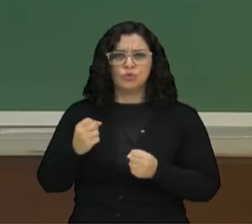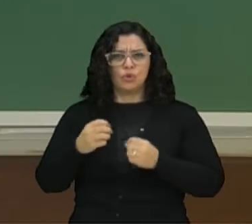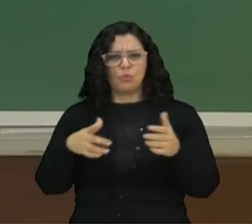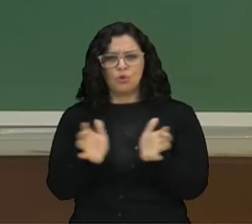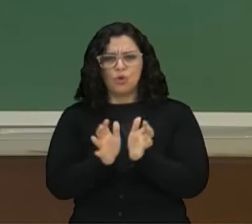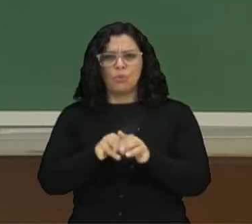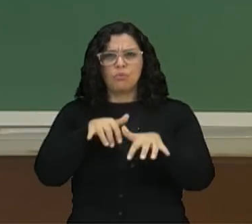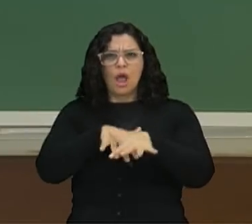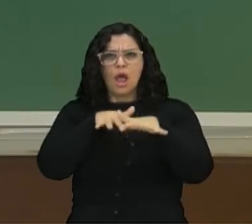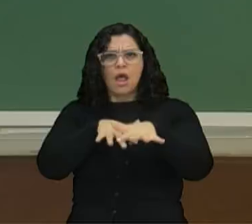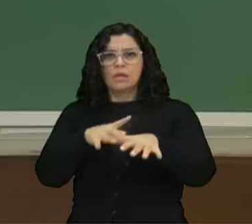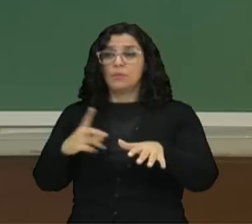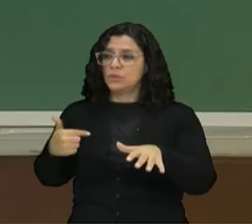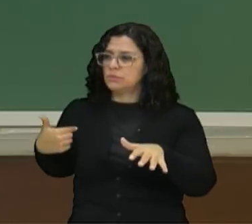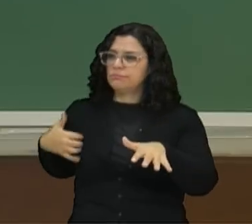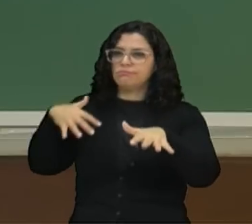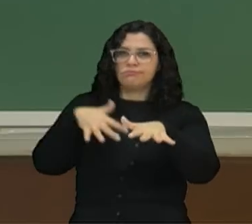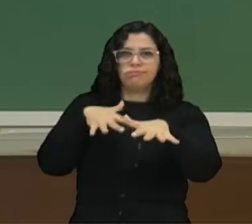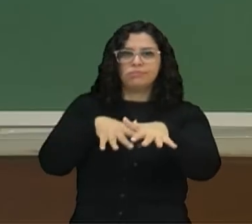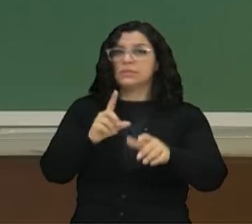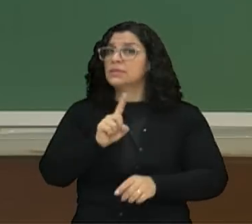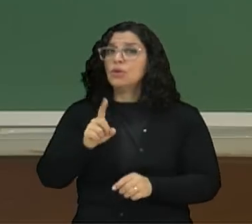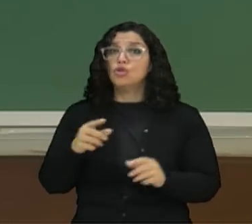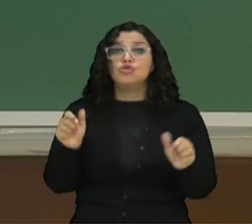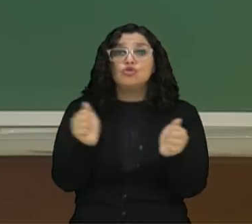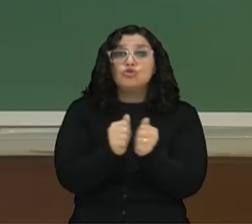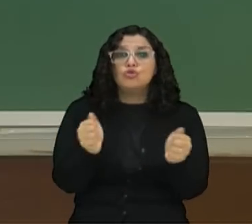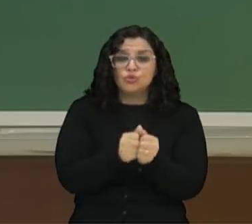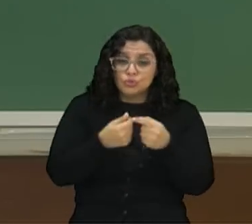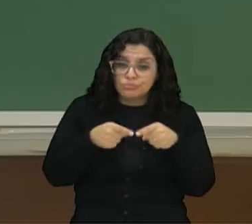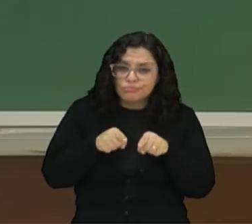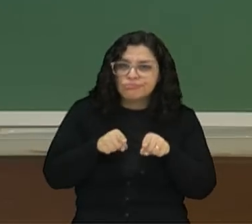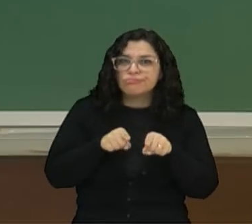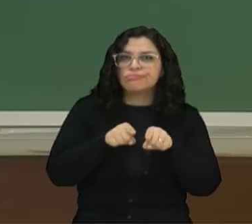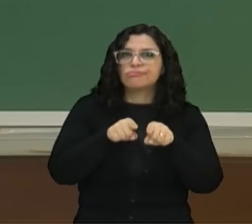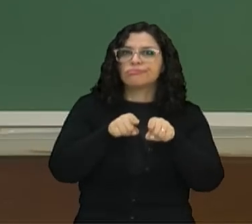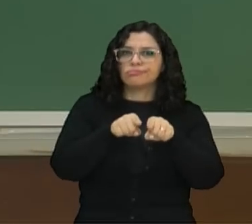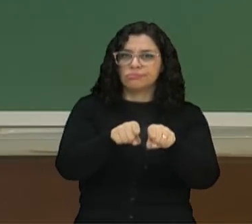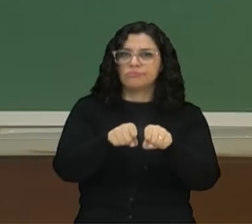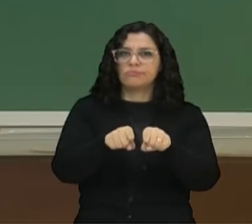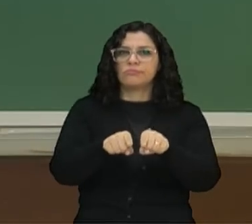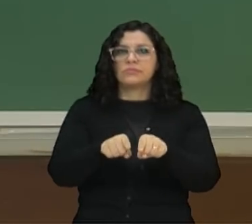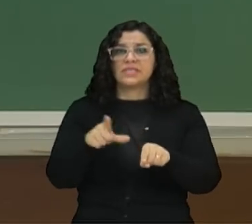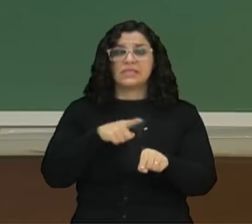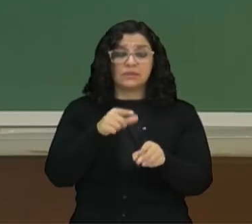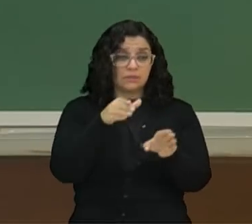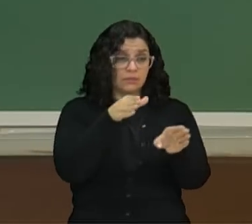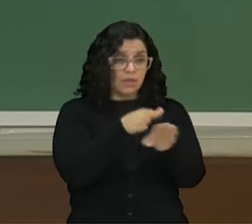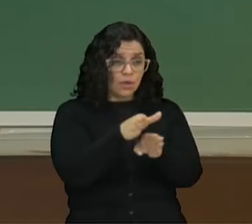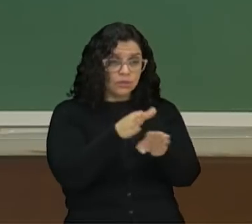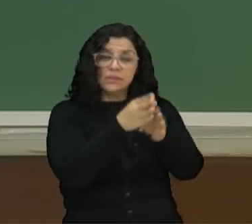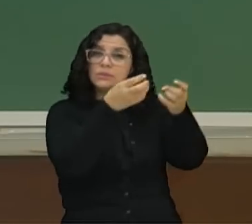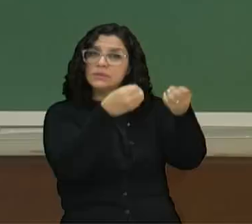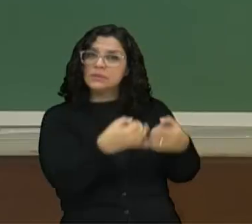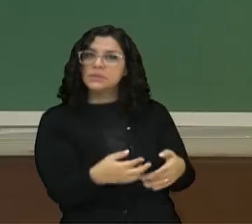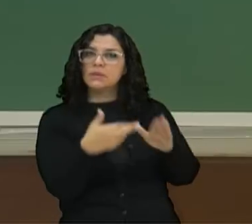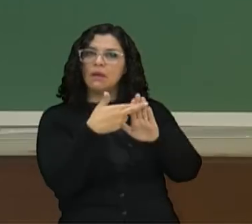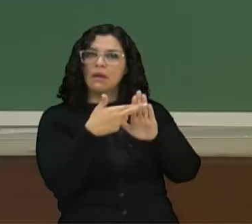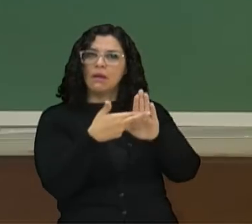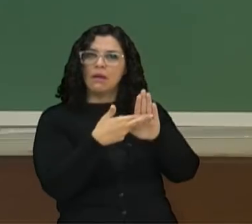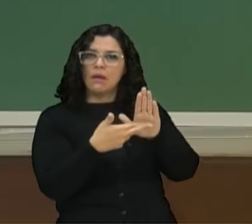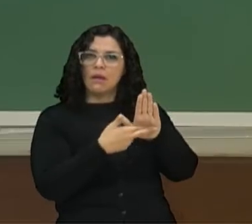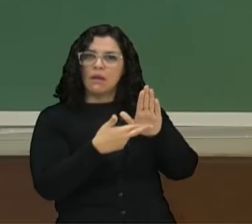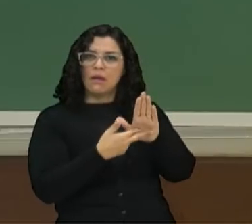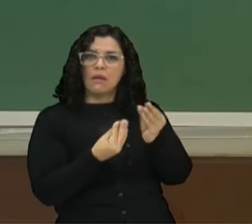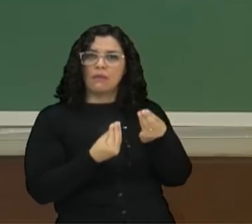outro pelotão, não. Né? Acontece tudo simultaneamente, então, eles dão, né, explicam certinho,